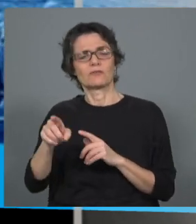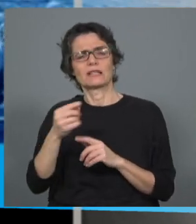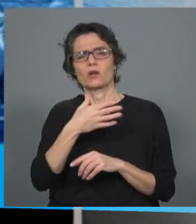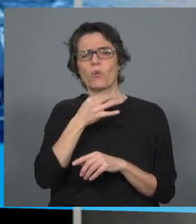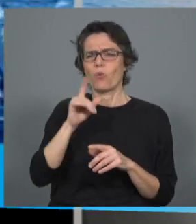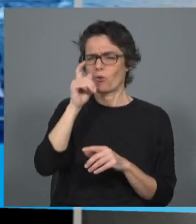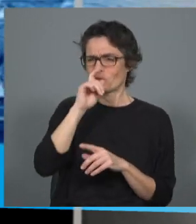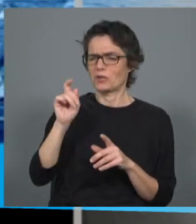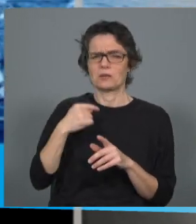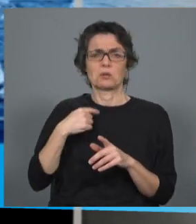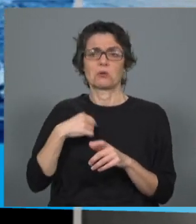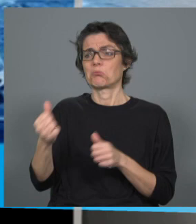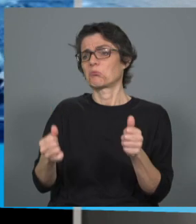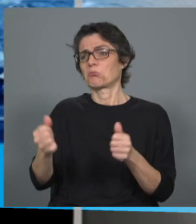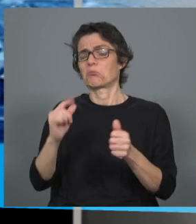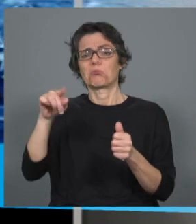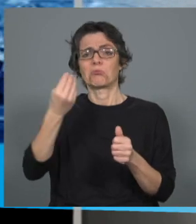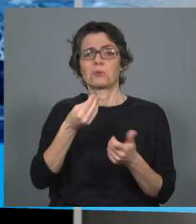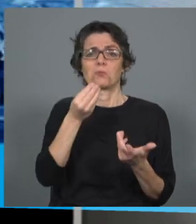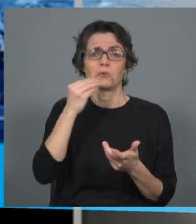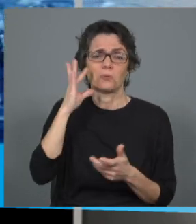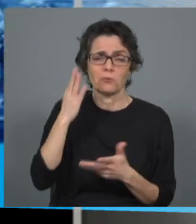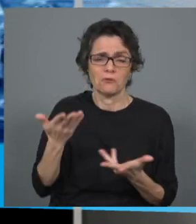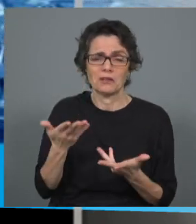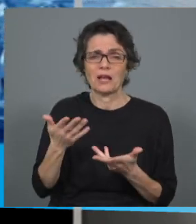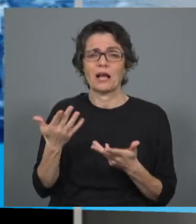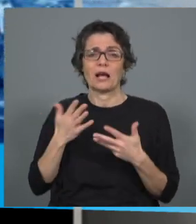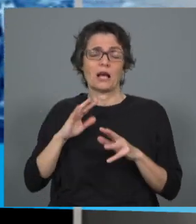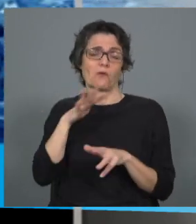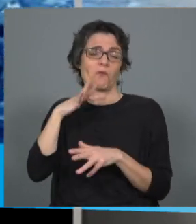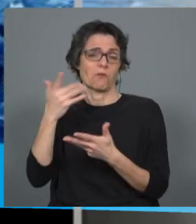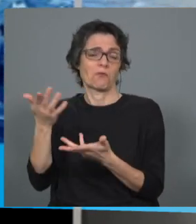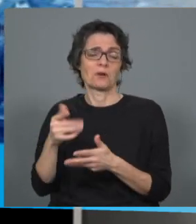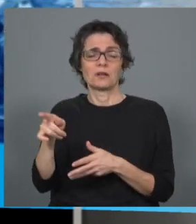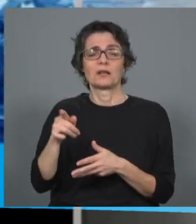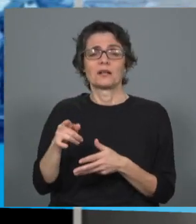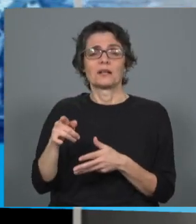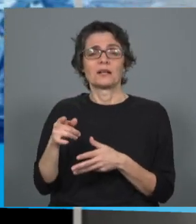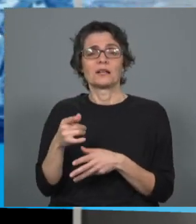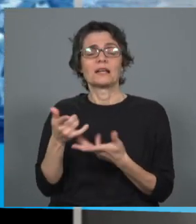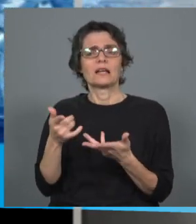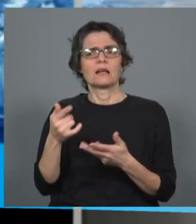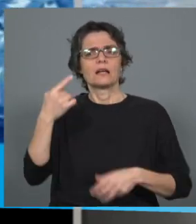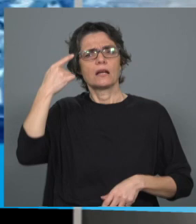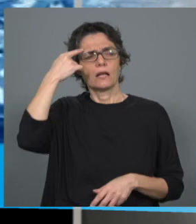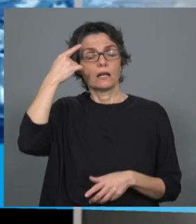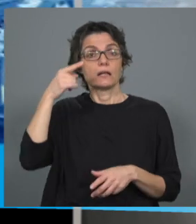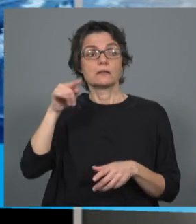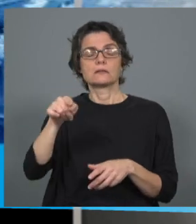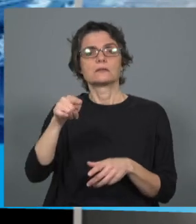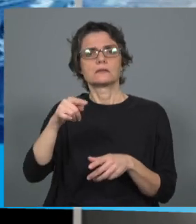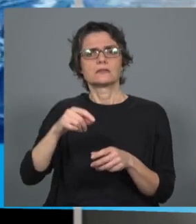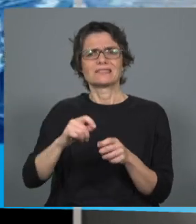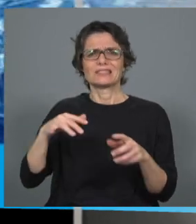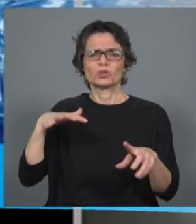tranquilo, de casa de uma família amiga, e aí uns 30, 40 quilómetros depois de ter saído de casa, tive um acidente, acordei